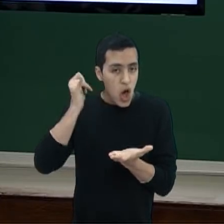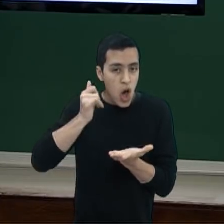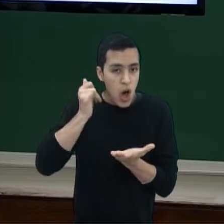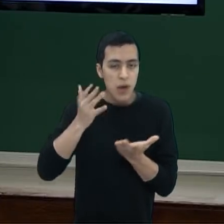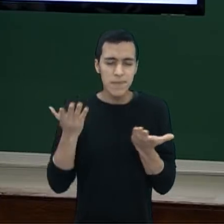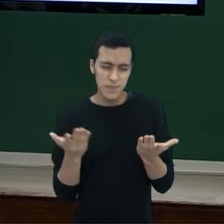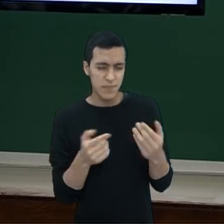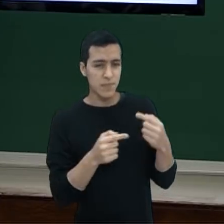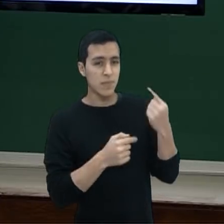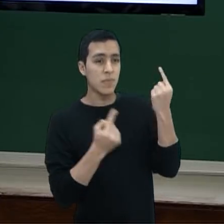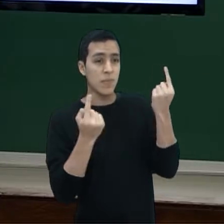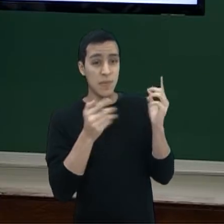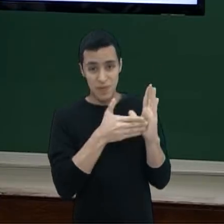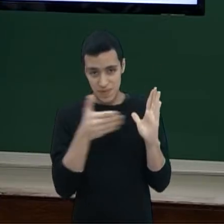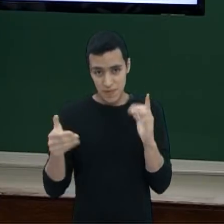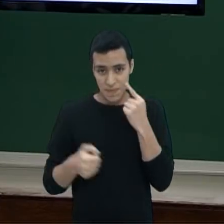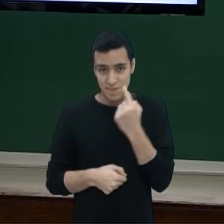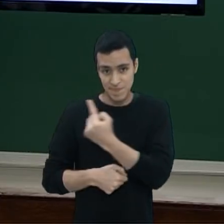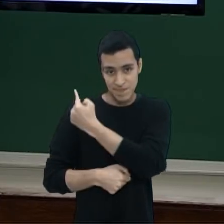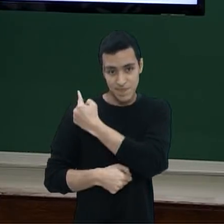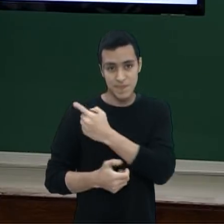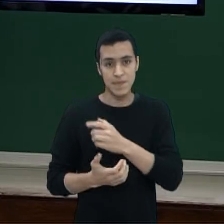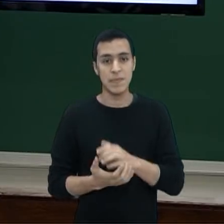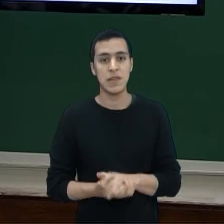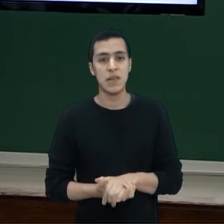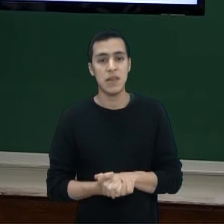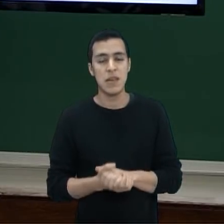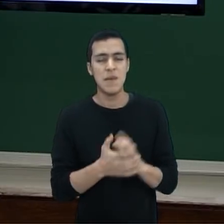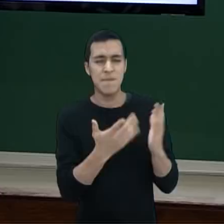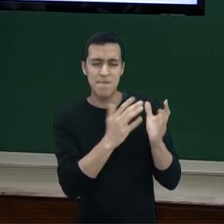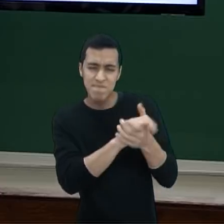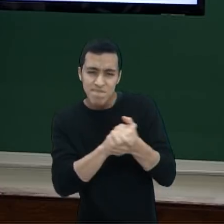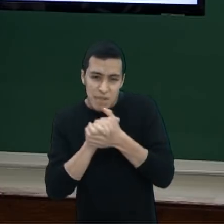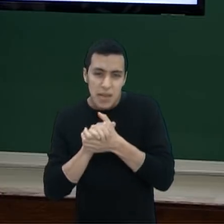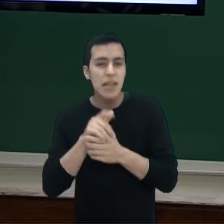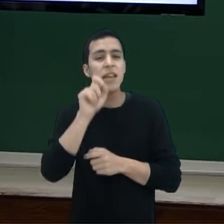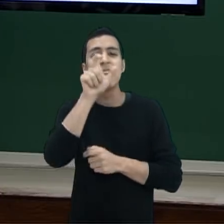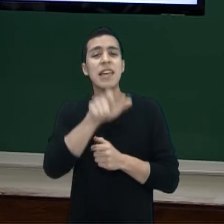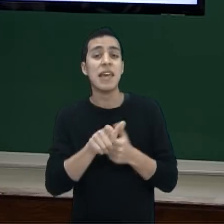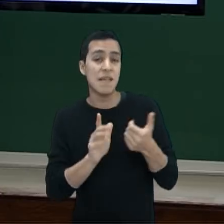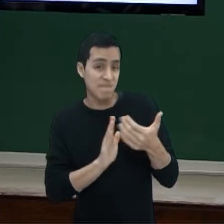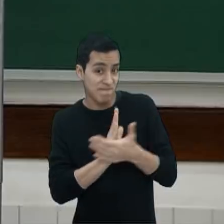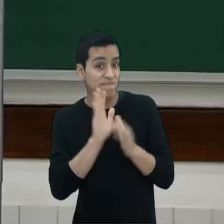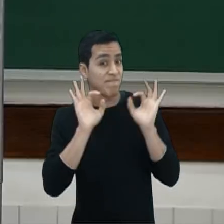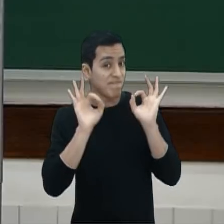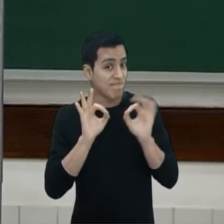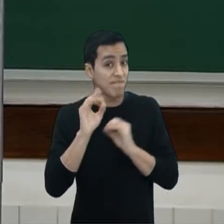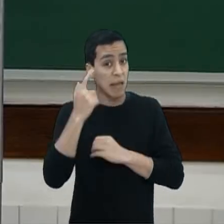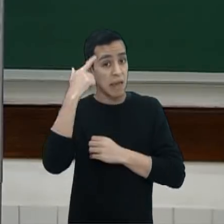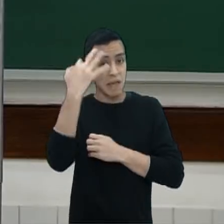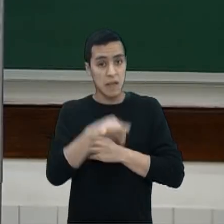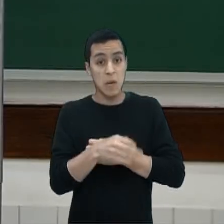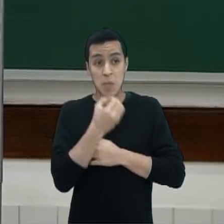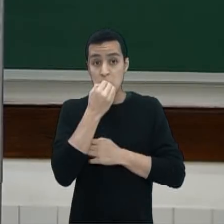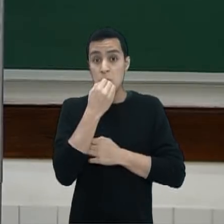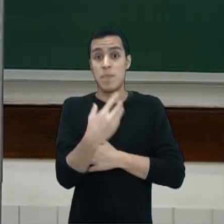sequência ficou 4, 2, 3, 1. Parabéns para quem acertou aí, que tem uma boa memória,